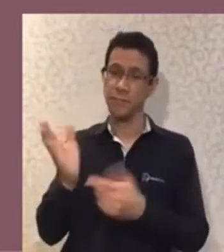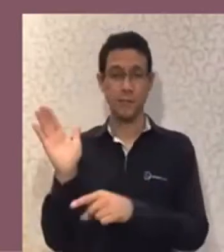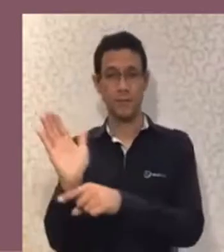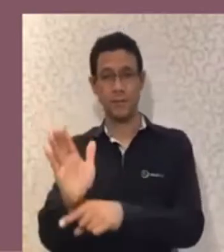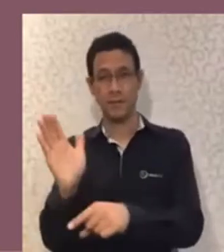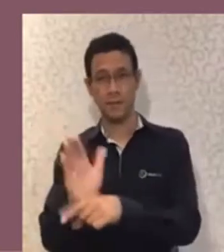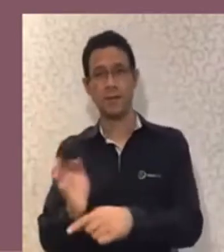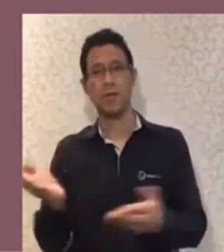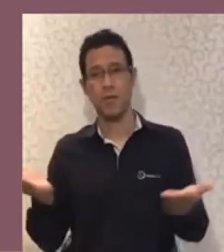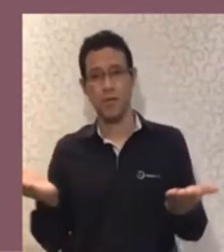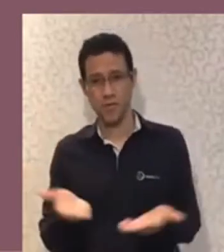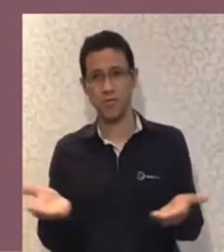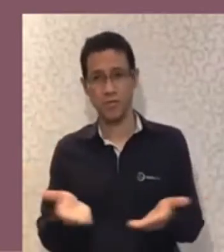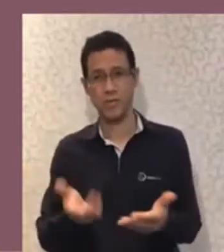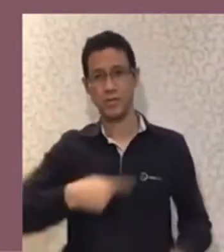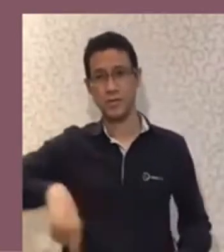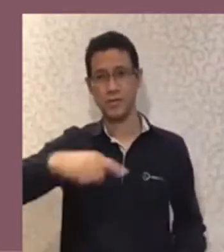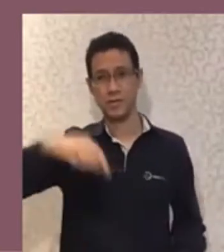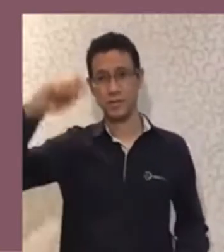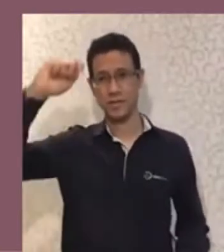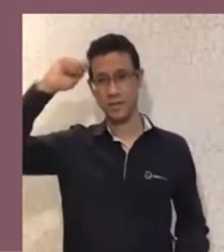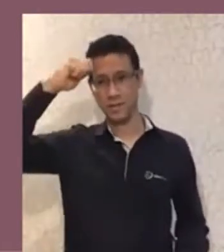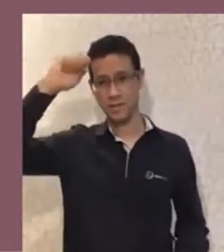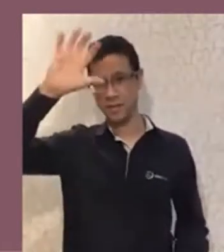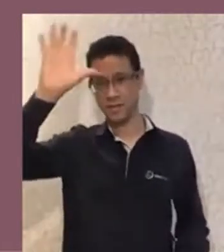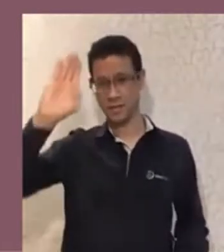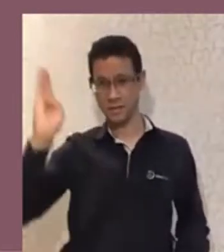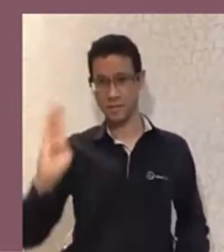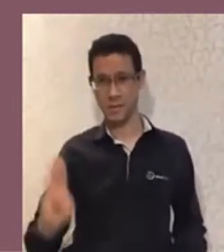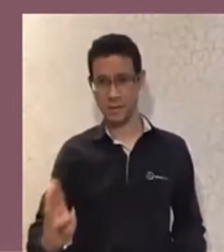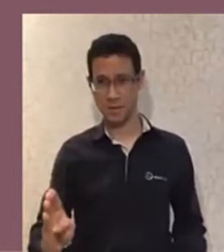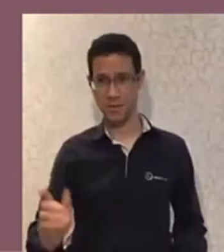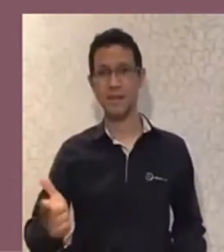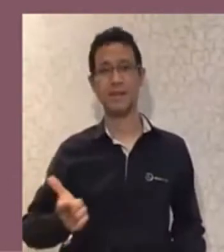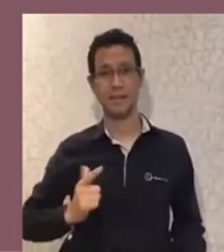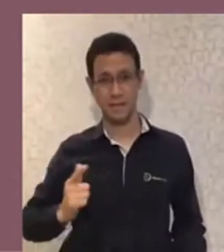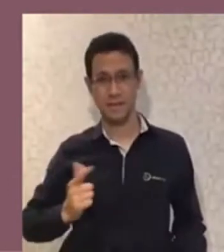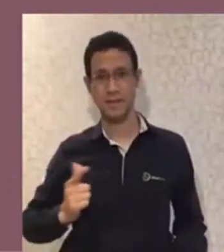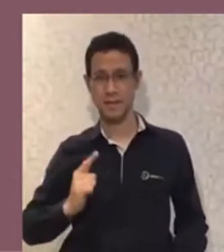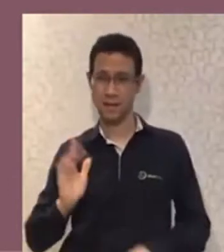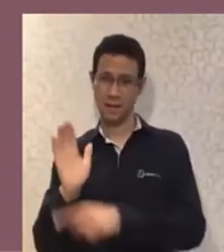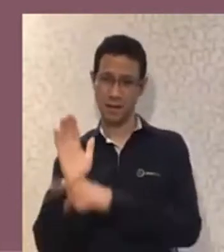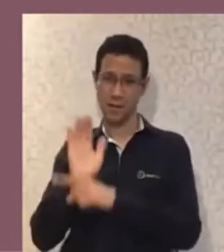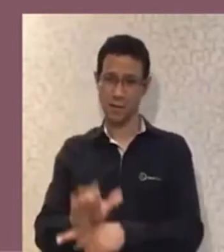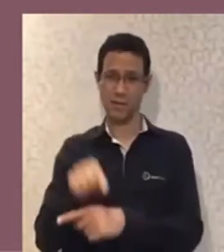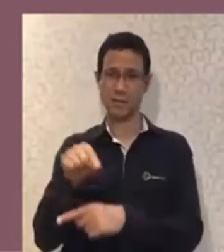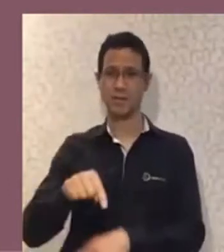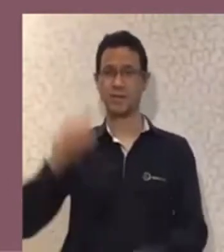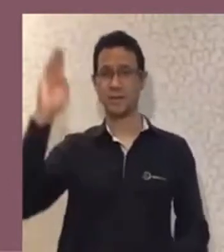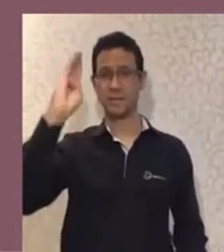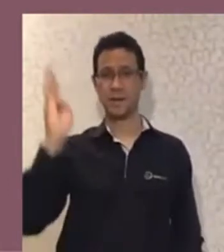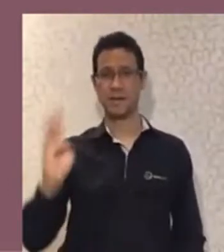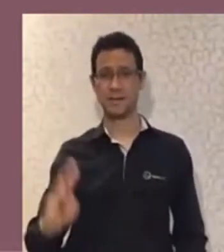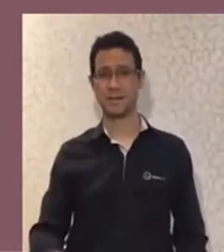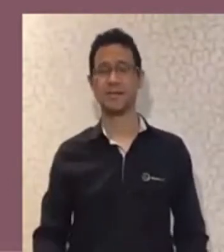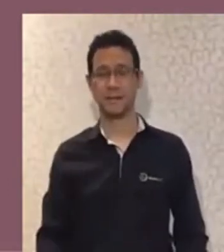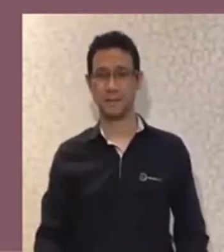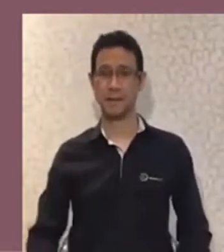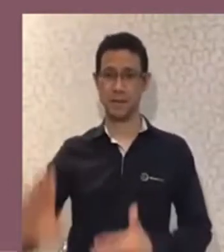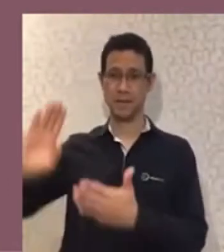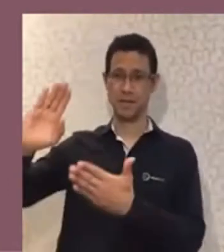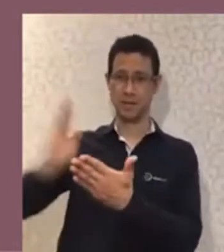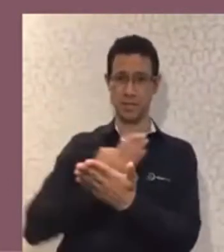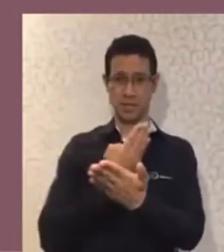nós, afro-brasileiros, estamos trazendo para este país, mas não separadamente dos